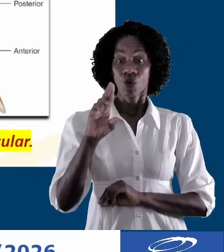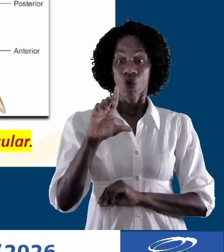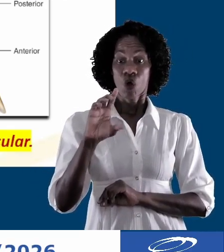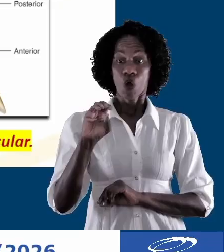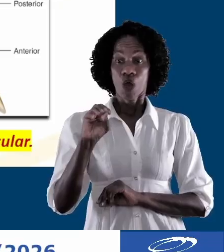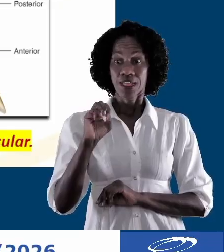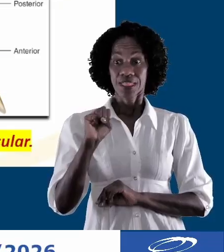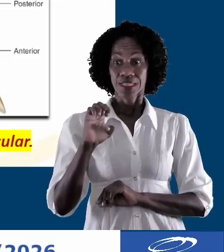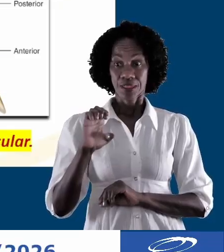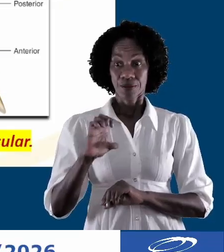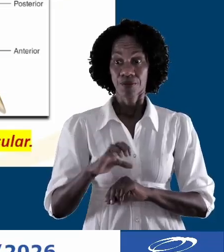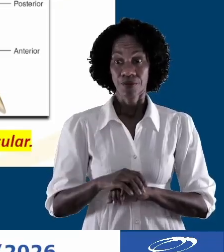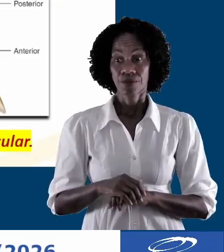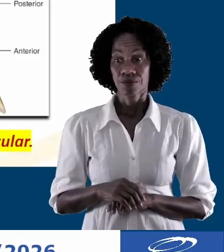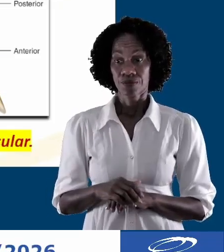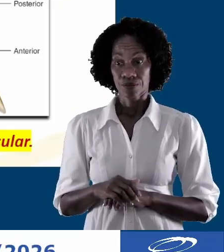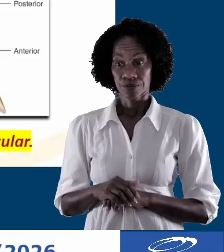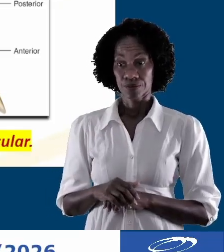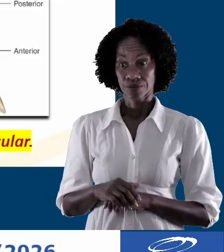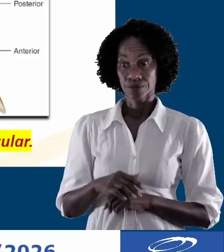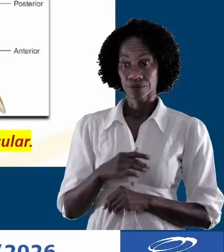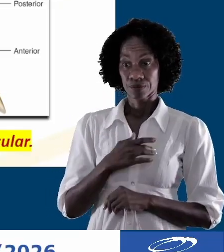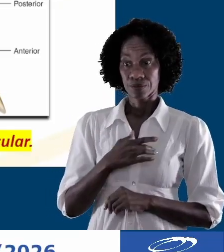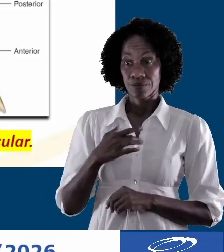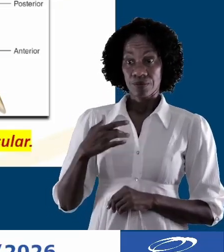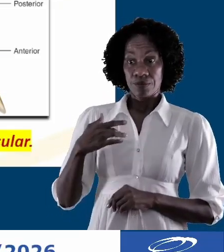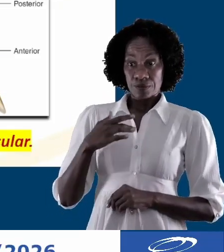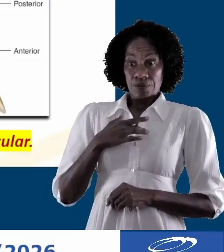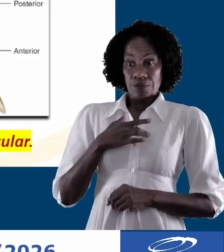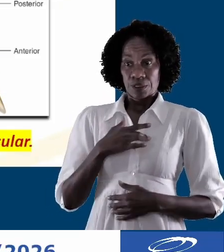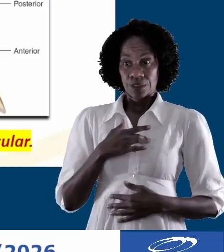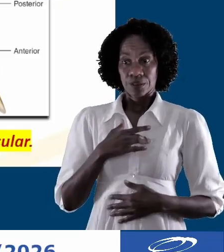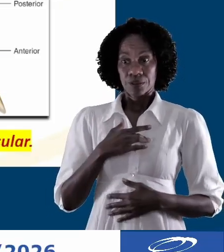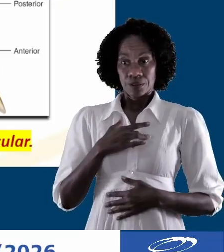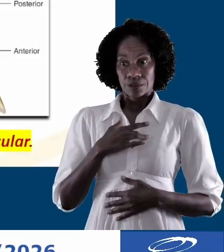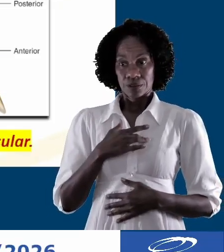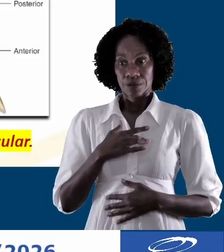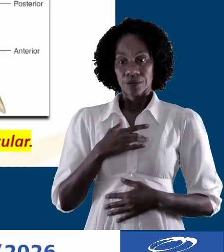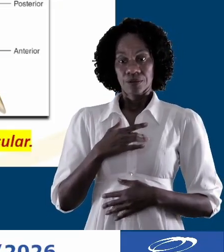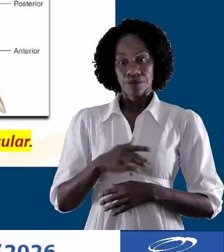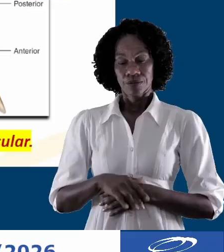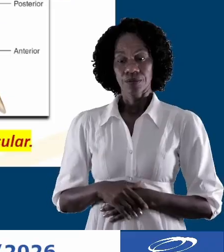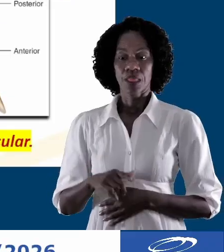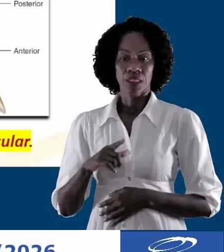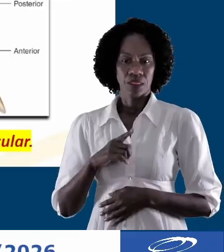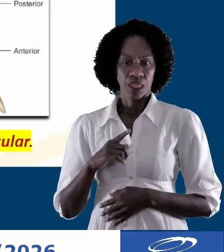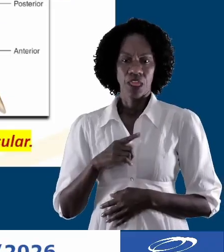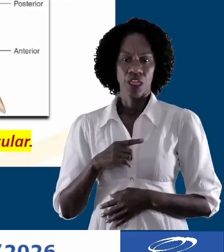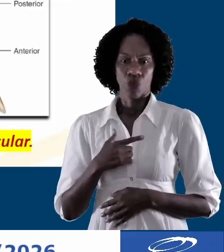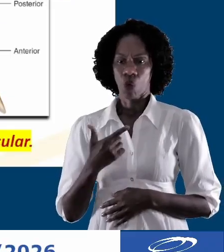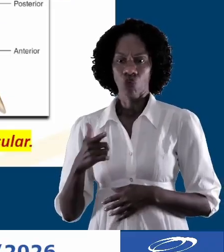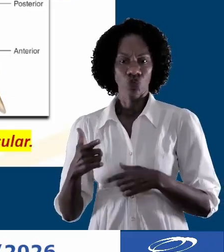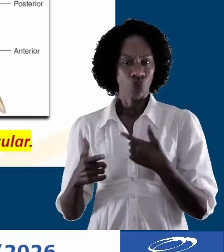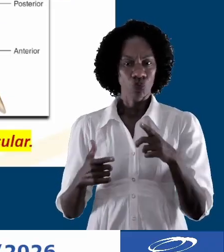cada lado do disco, é onde a bactéria vai se localizar. Existem outros padrões de localização, como a gente observa